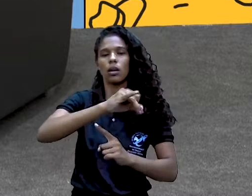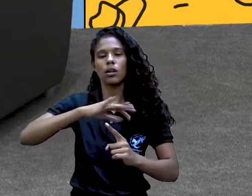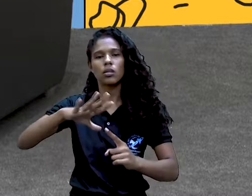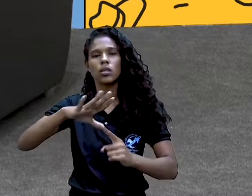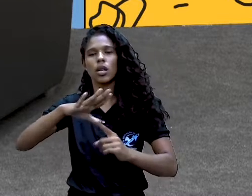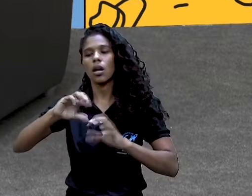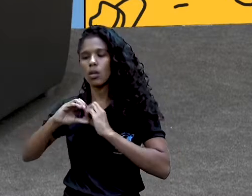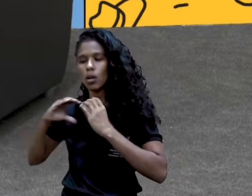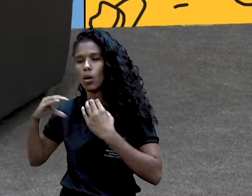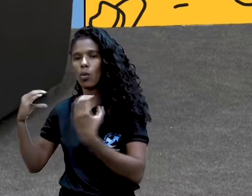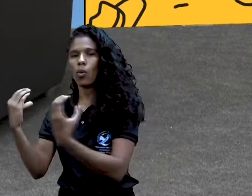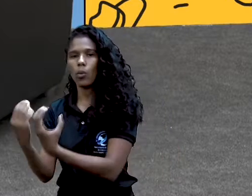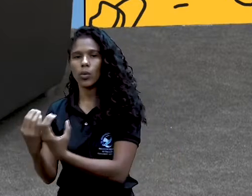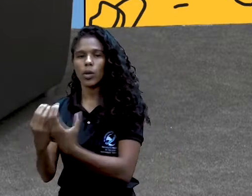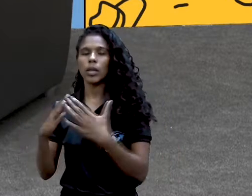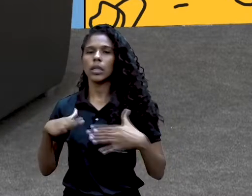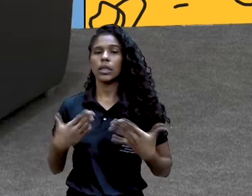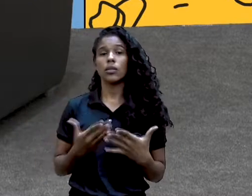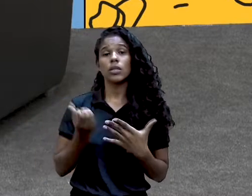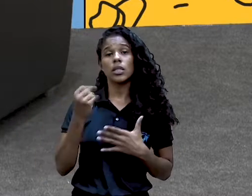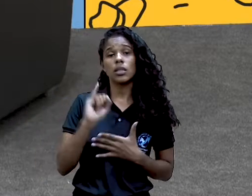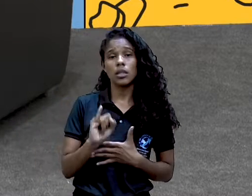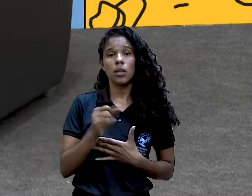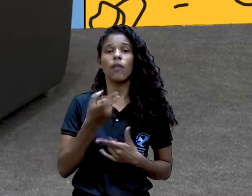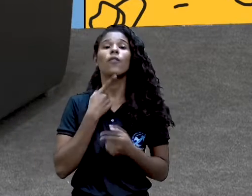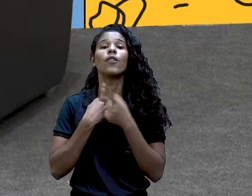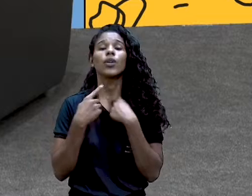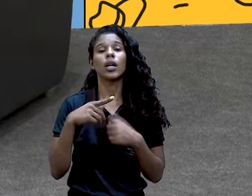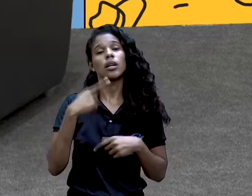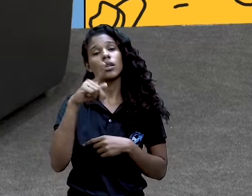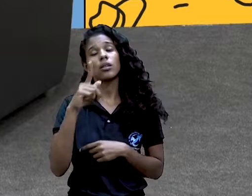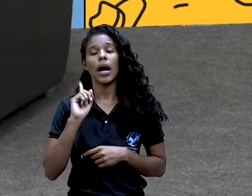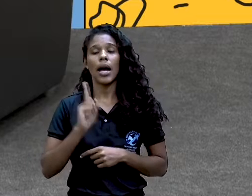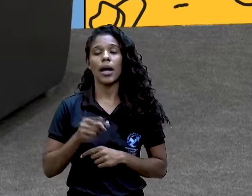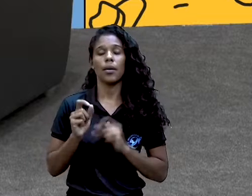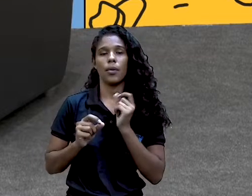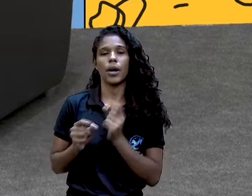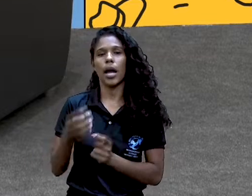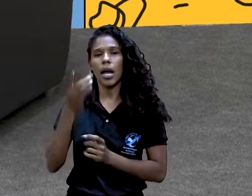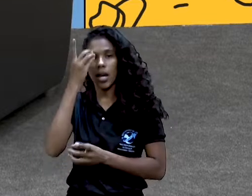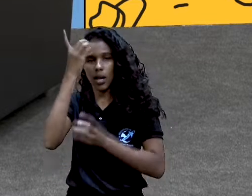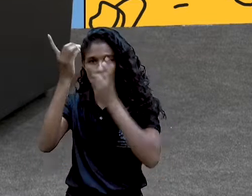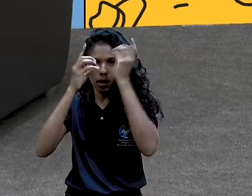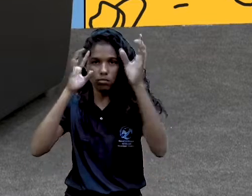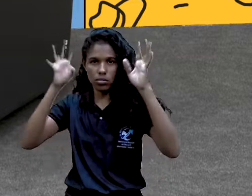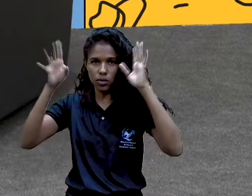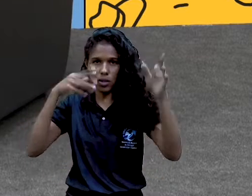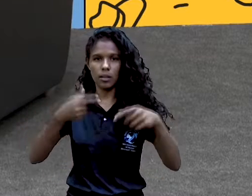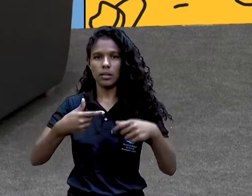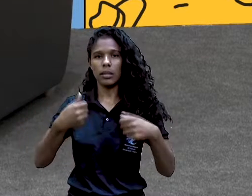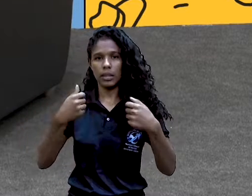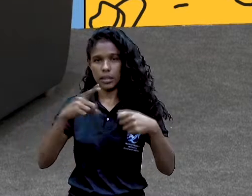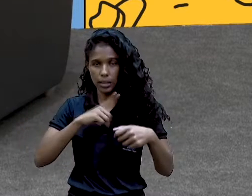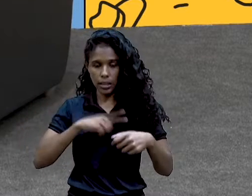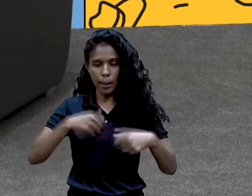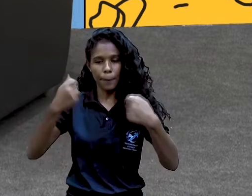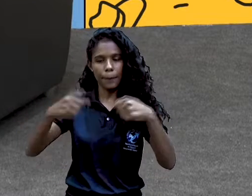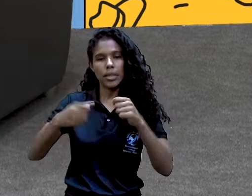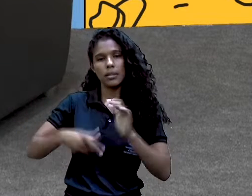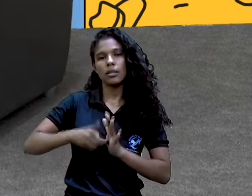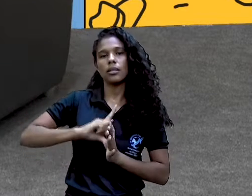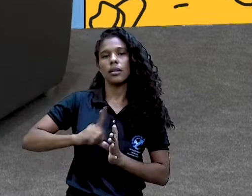contexto, seja ele social, ambiental, esportivo, até mesmo empresarial, como eu foco, como muitas pessoas imaginam,